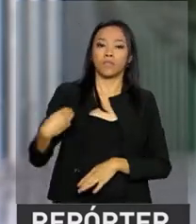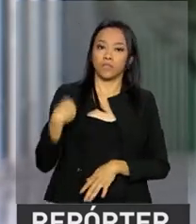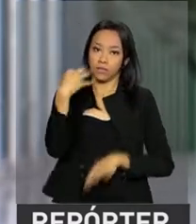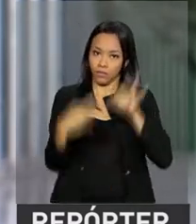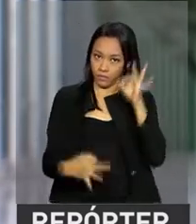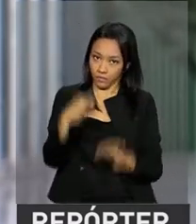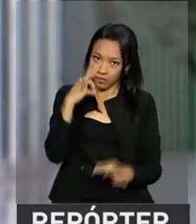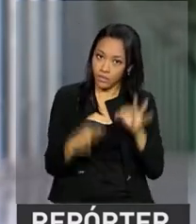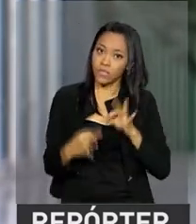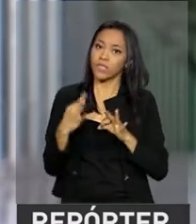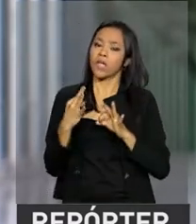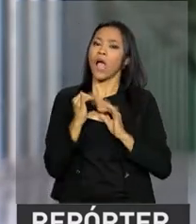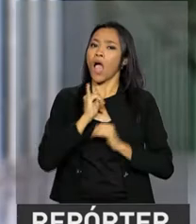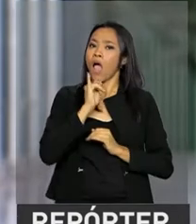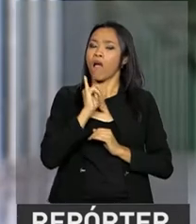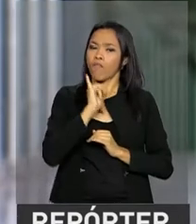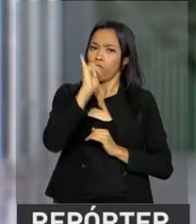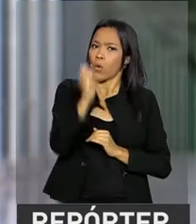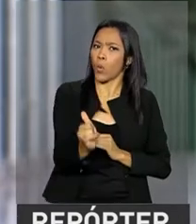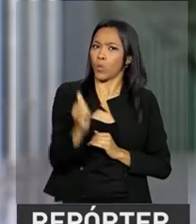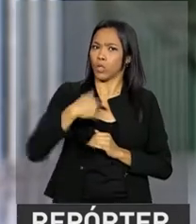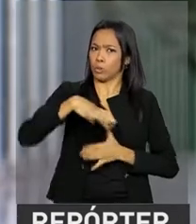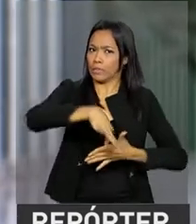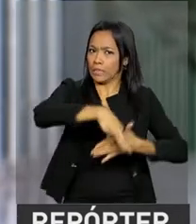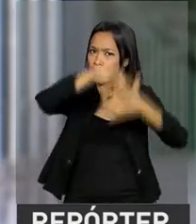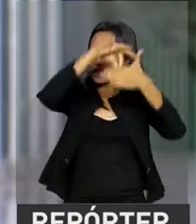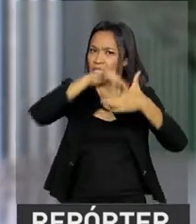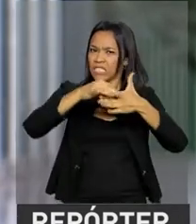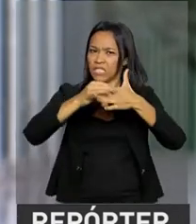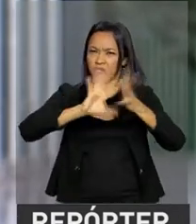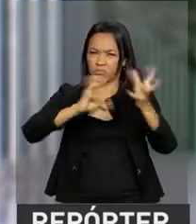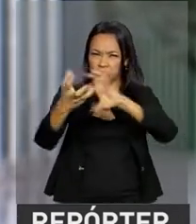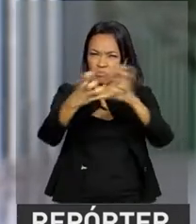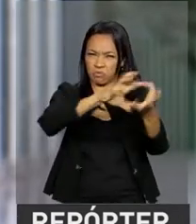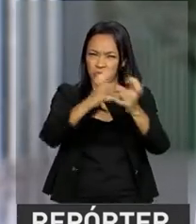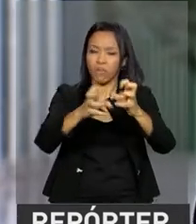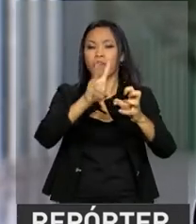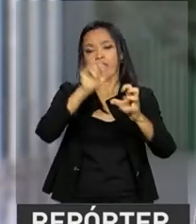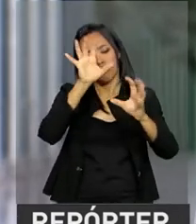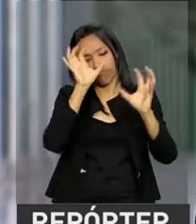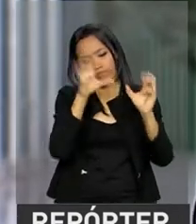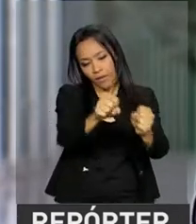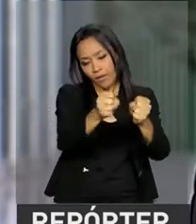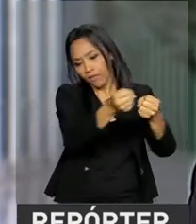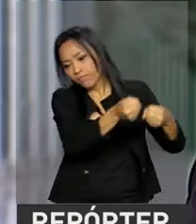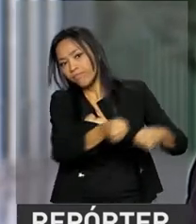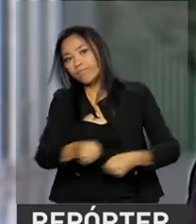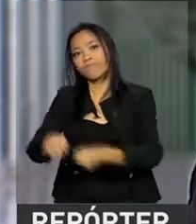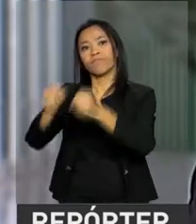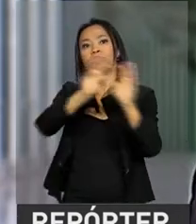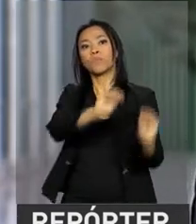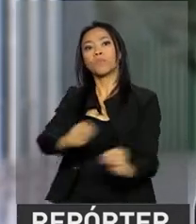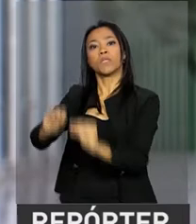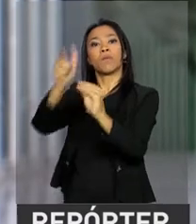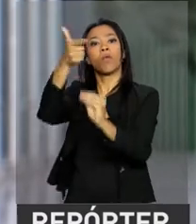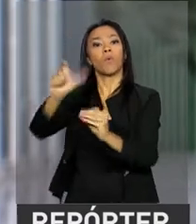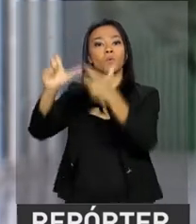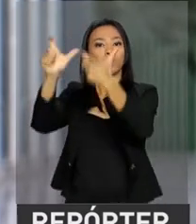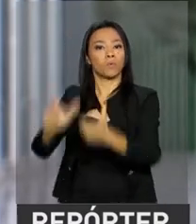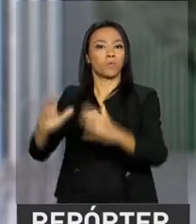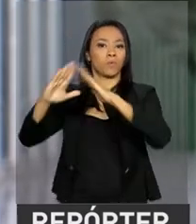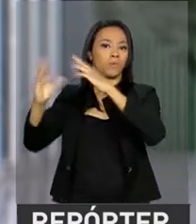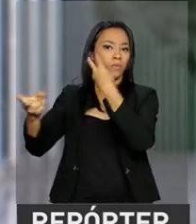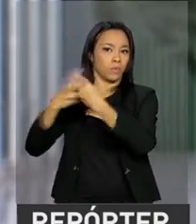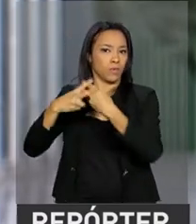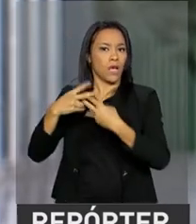Moraes, informou que os líderes da rebelião vão ser transferidos para presídios federais. A Polícia Civil trabalha para identificar